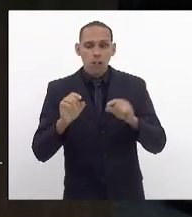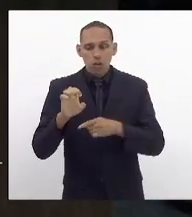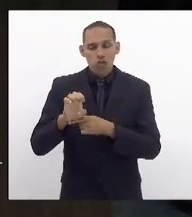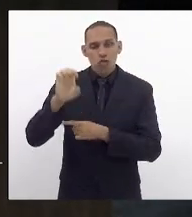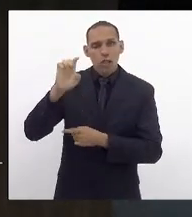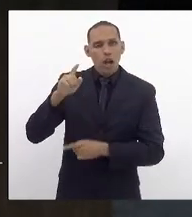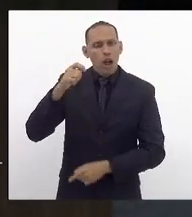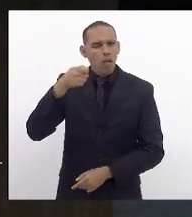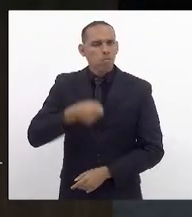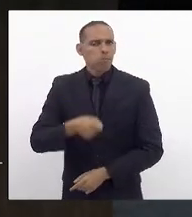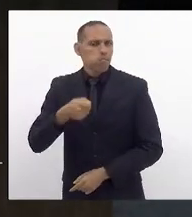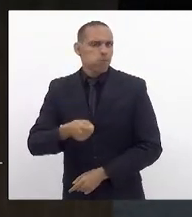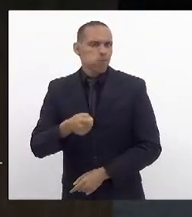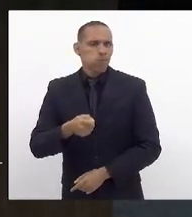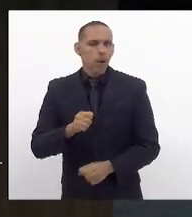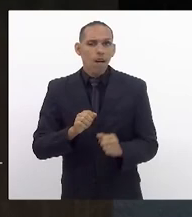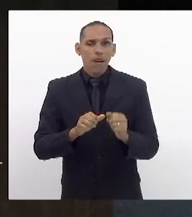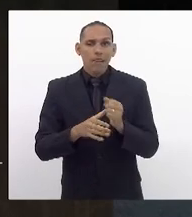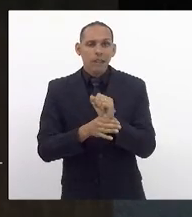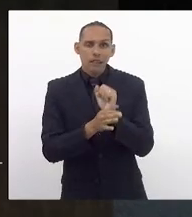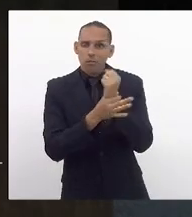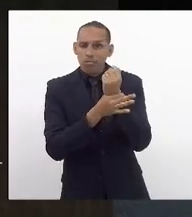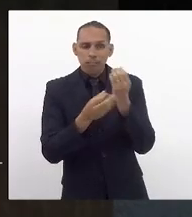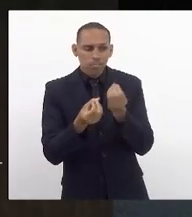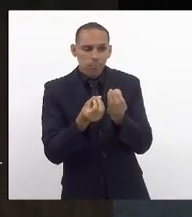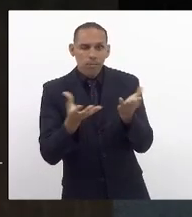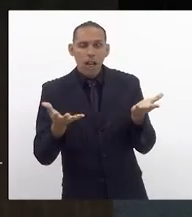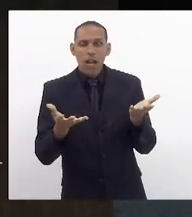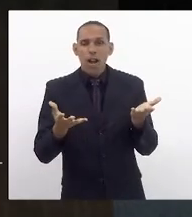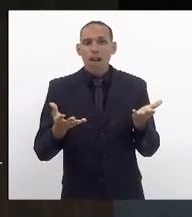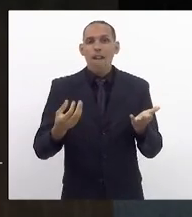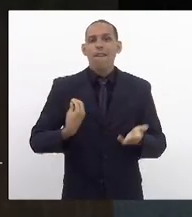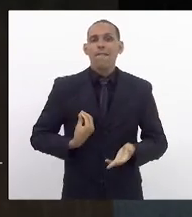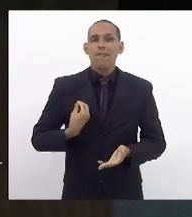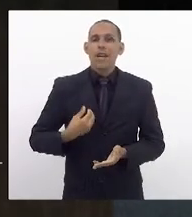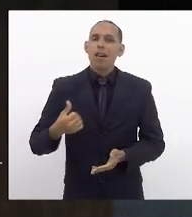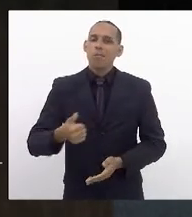Estado garantir a todos uma